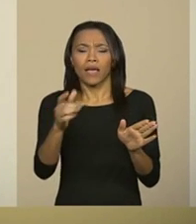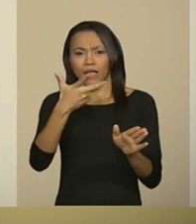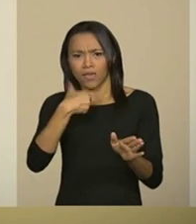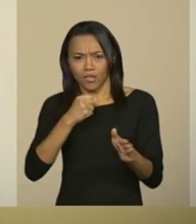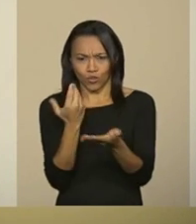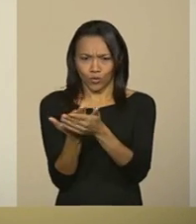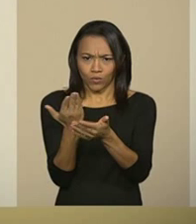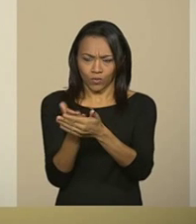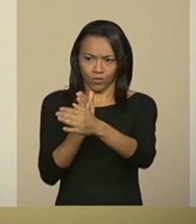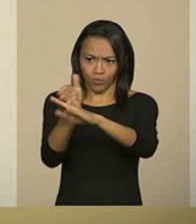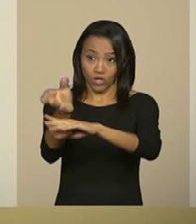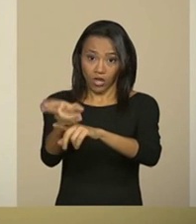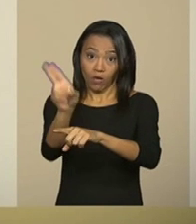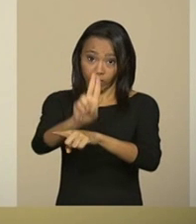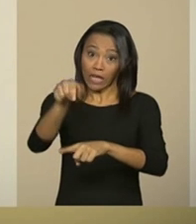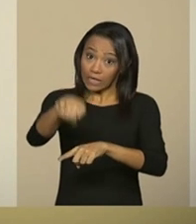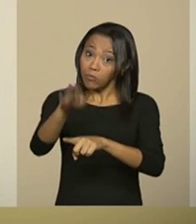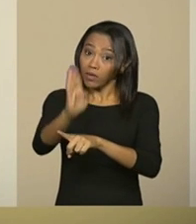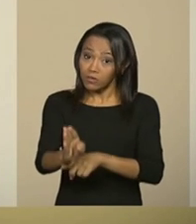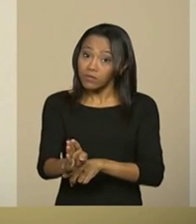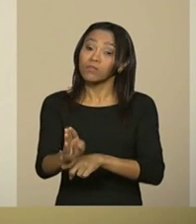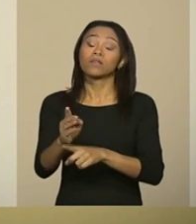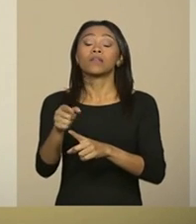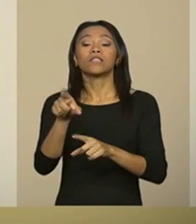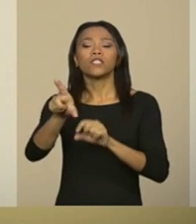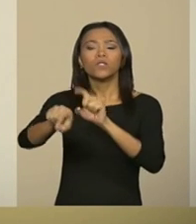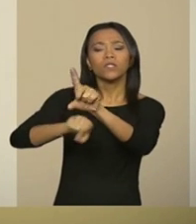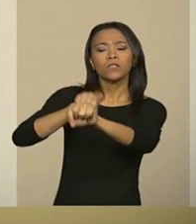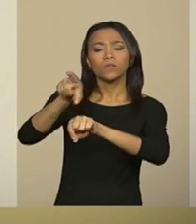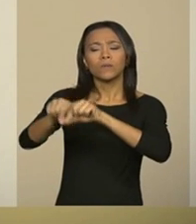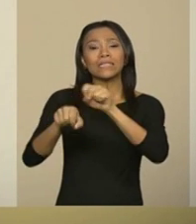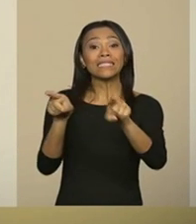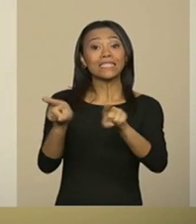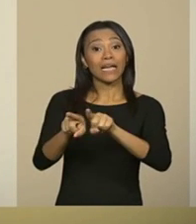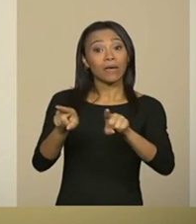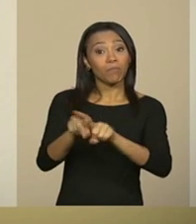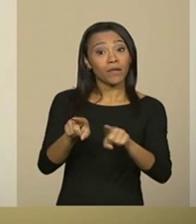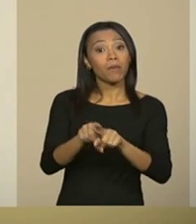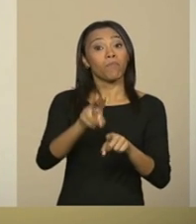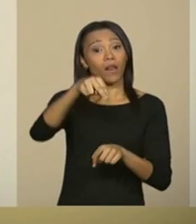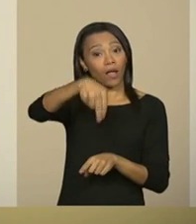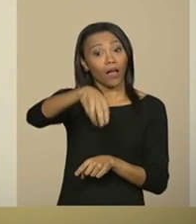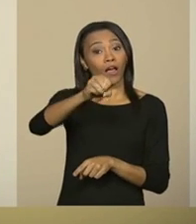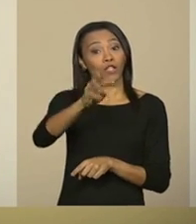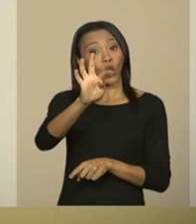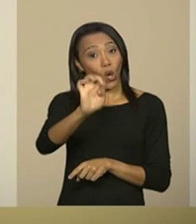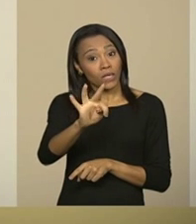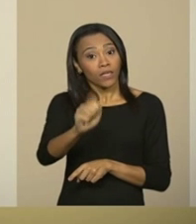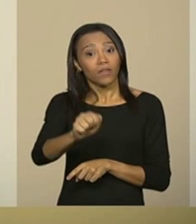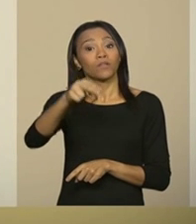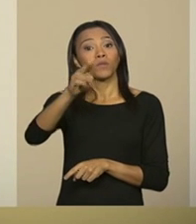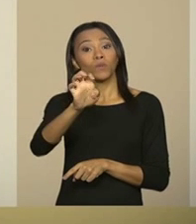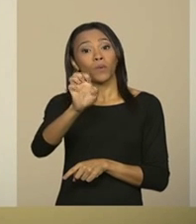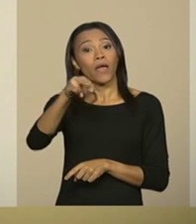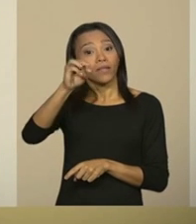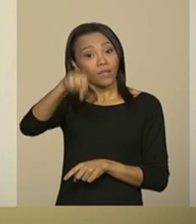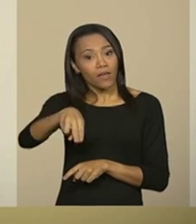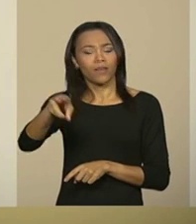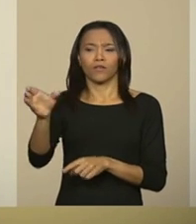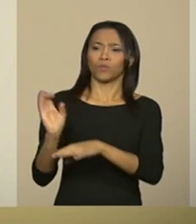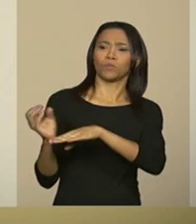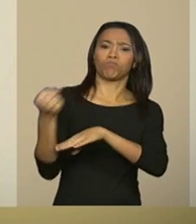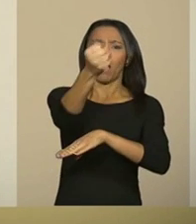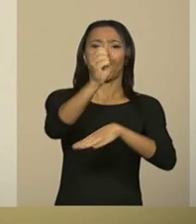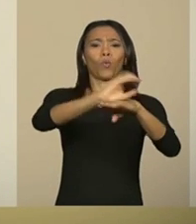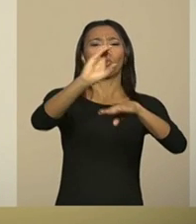entrou numa universidade no brasil seja selecionado também pela nota do enem para fazer um curso nas melhores universidades